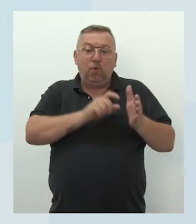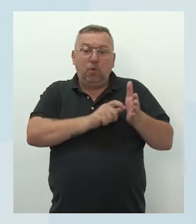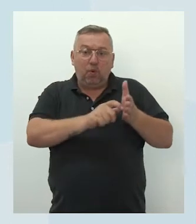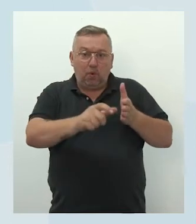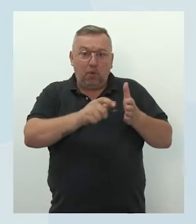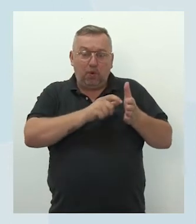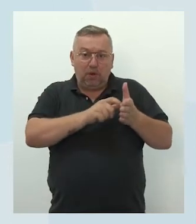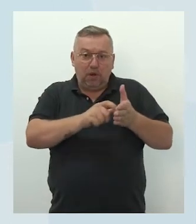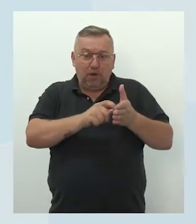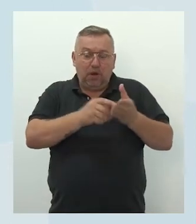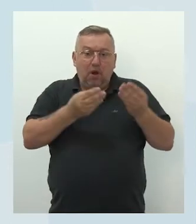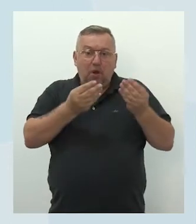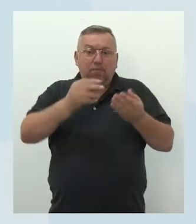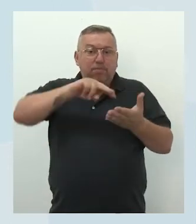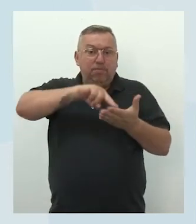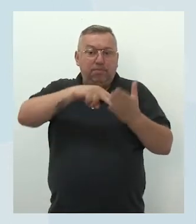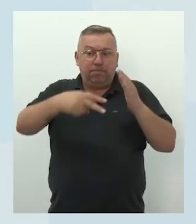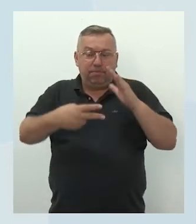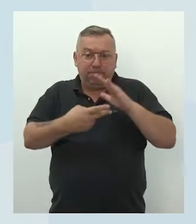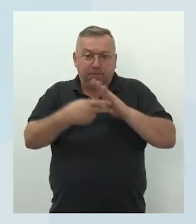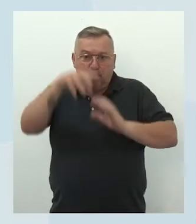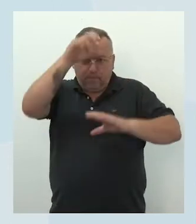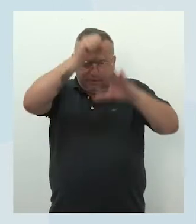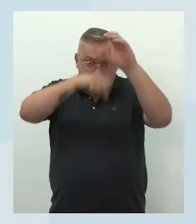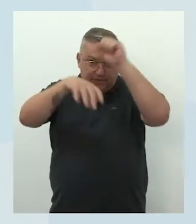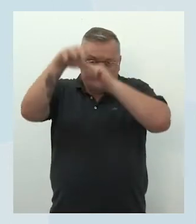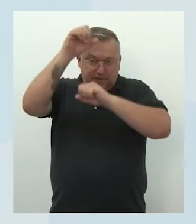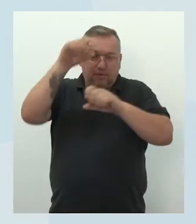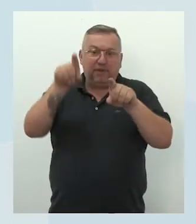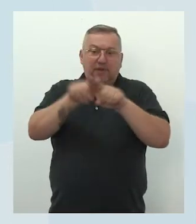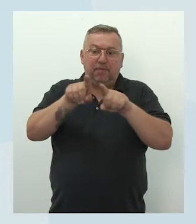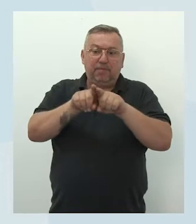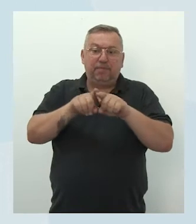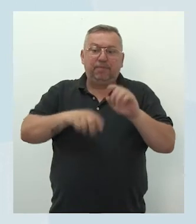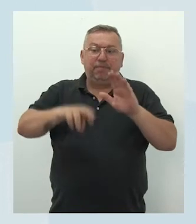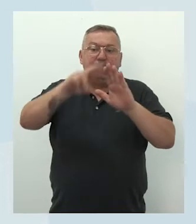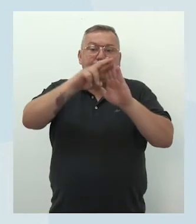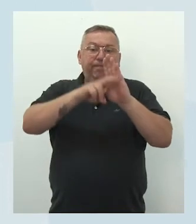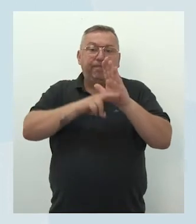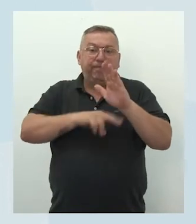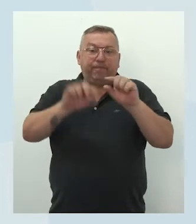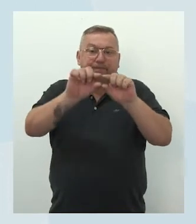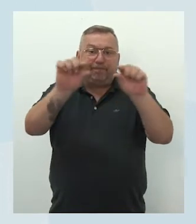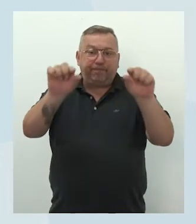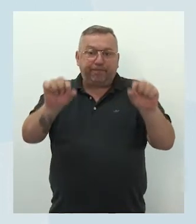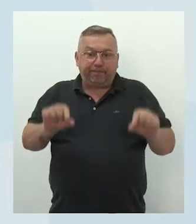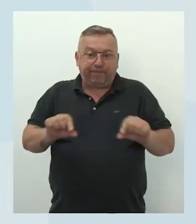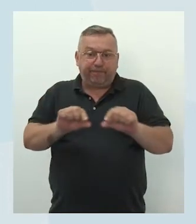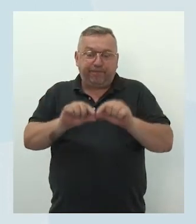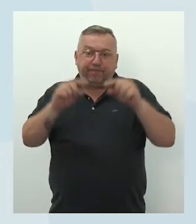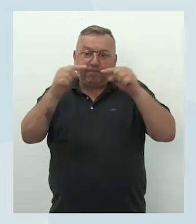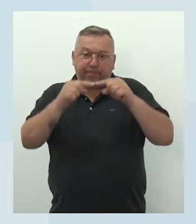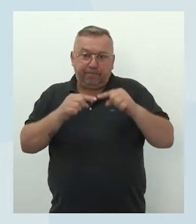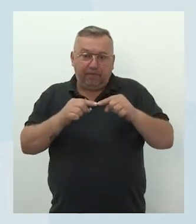dando significado ao aprendizado. E relacionar o perímetro com o aumento